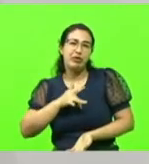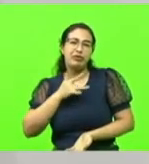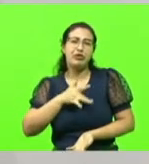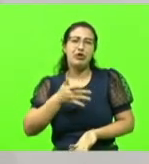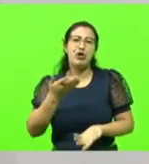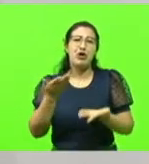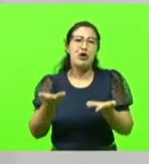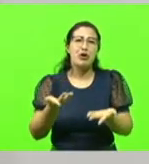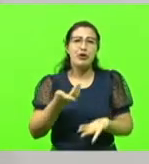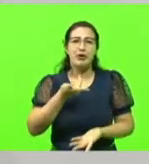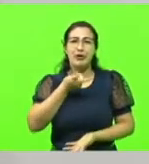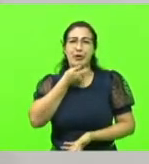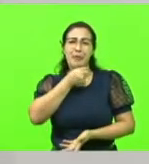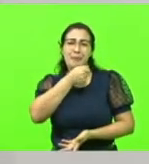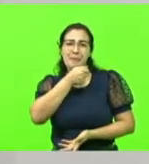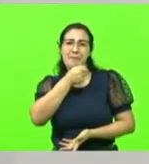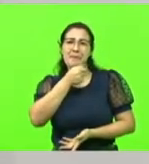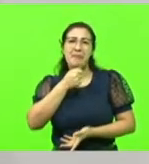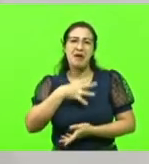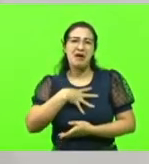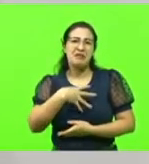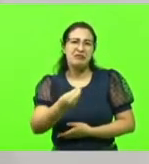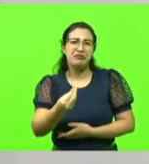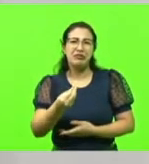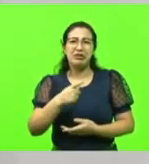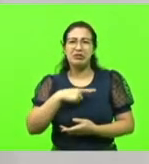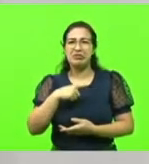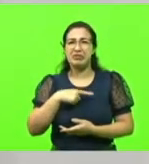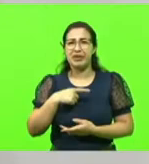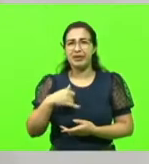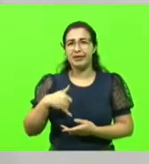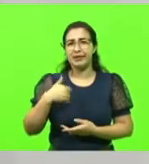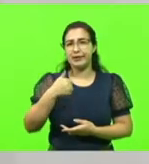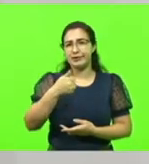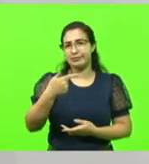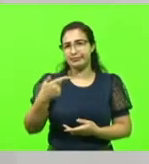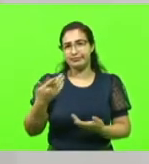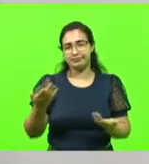e adolescente de 17 anos. Lamentável. Obrigado, presidente.